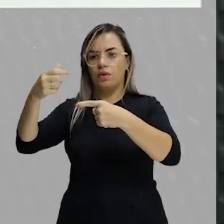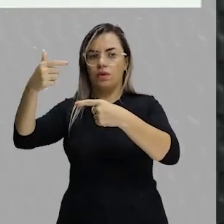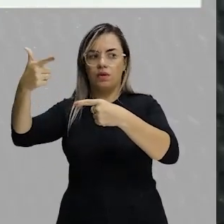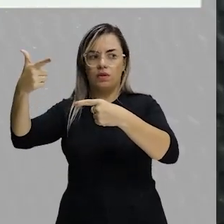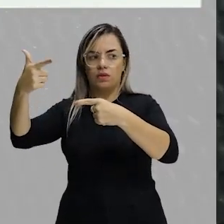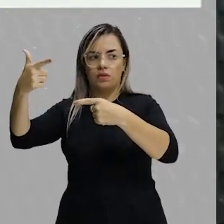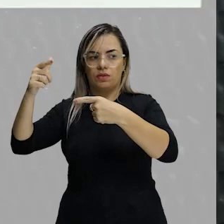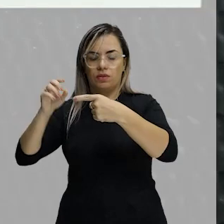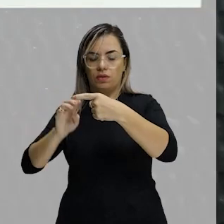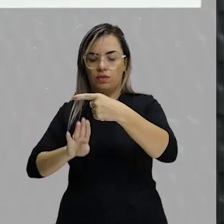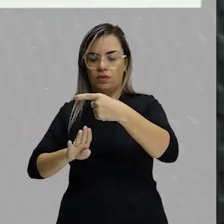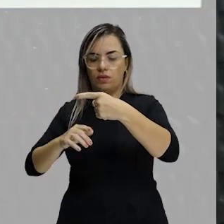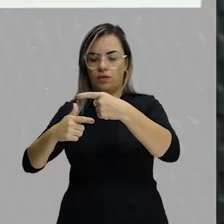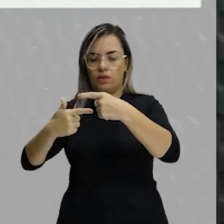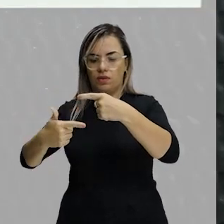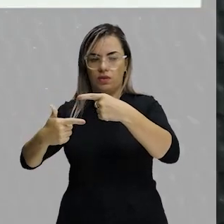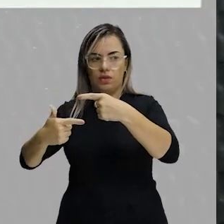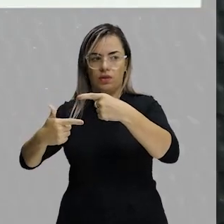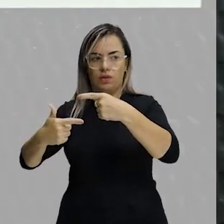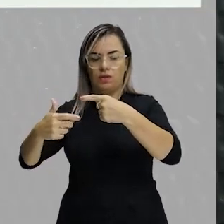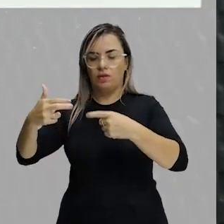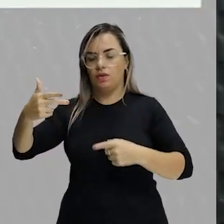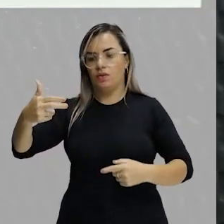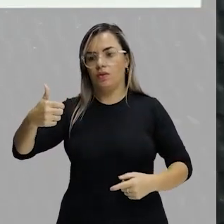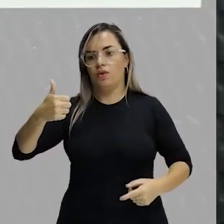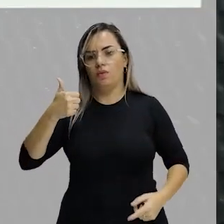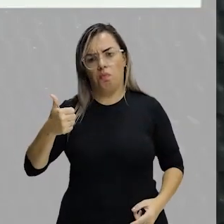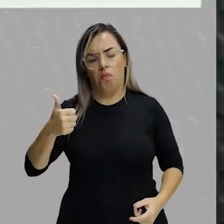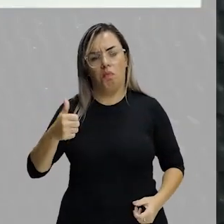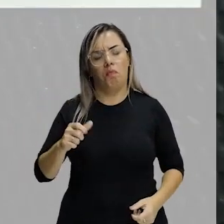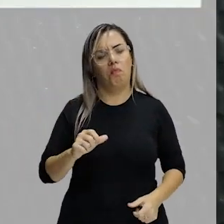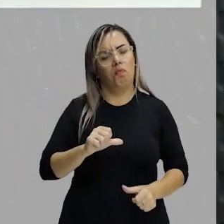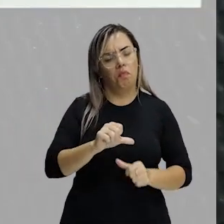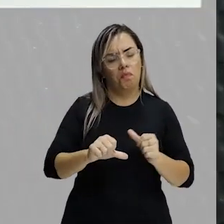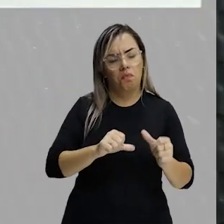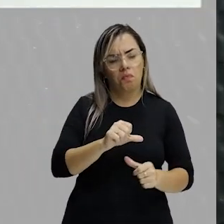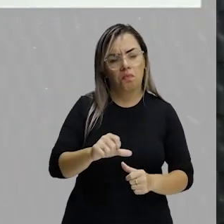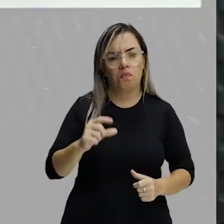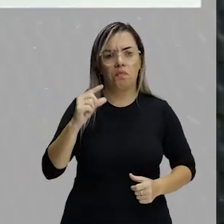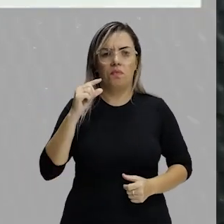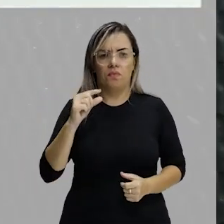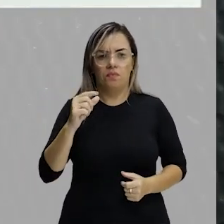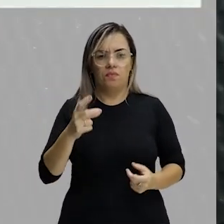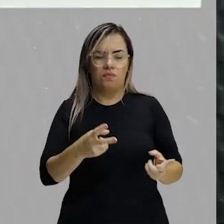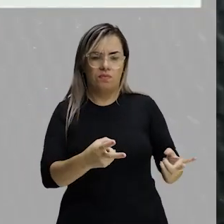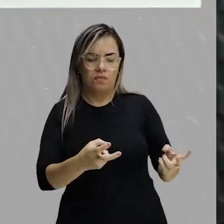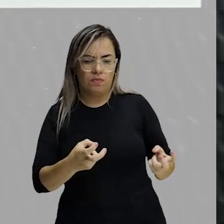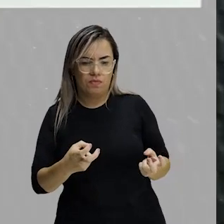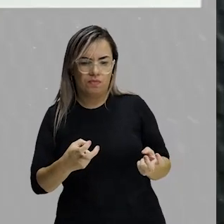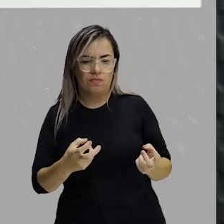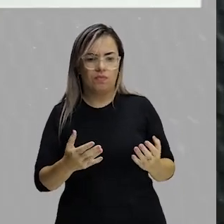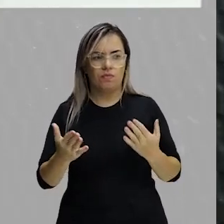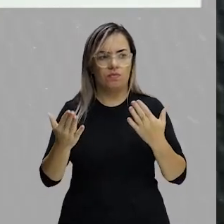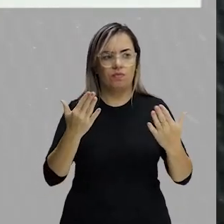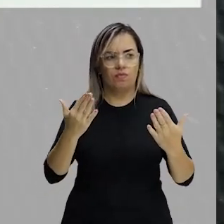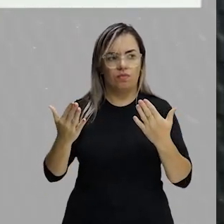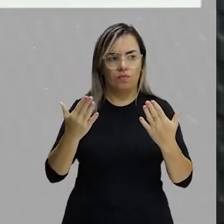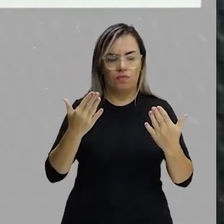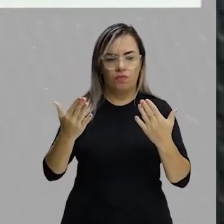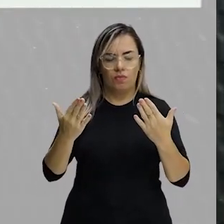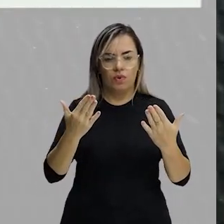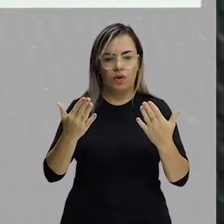1. Tá? Então, mudou um pouquinho. Você percebe? Se você comparar as